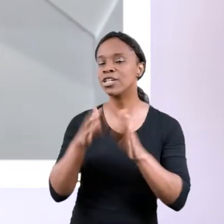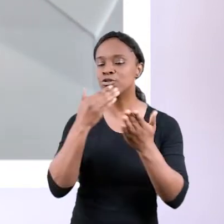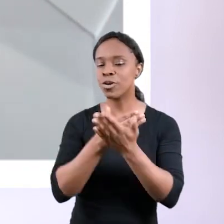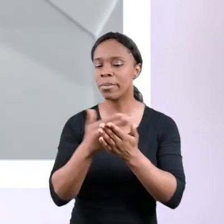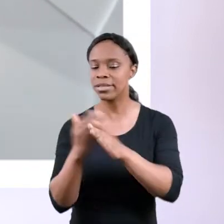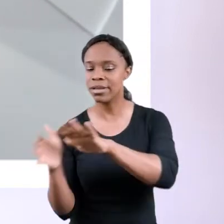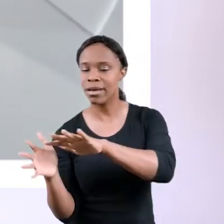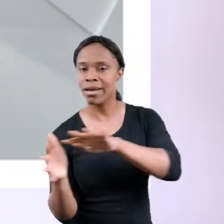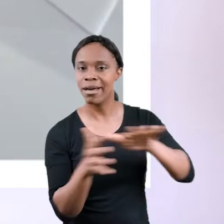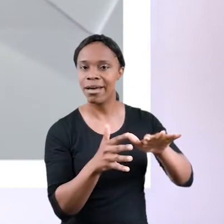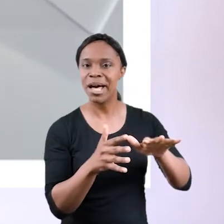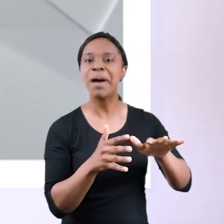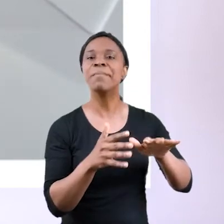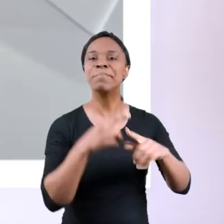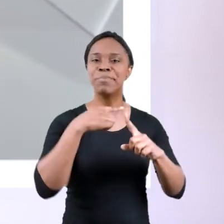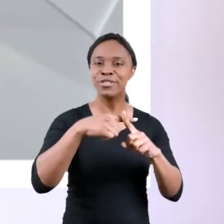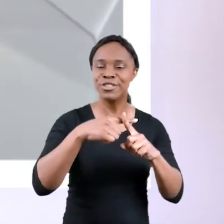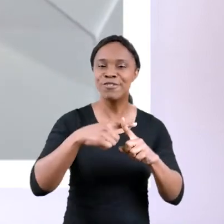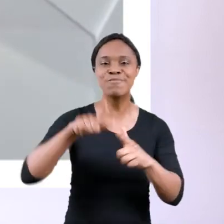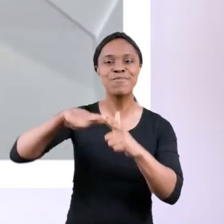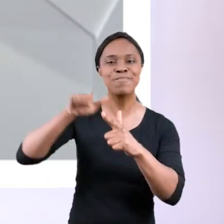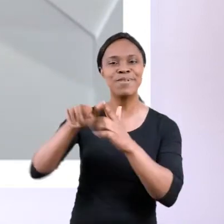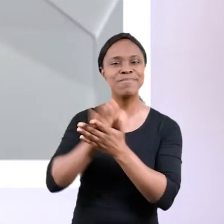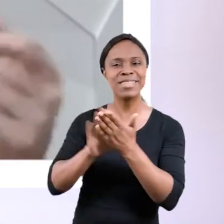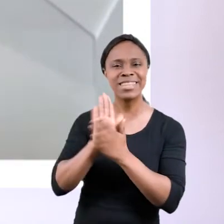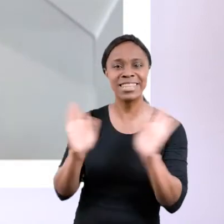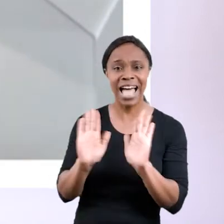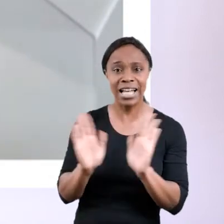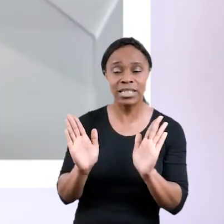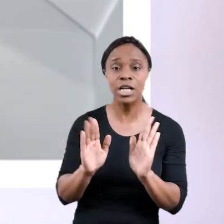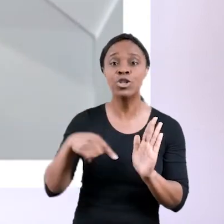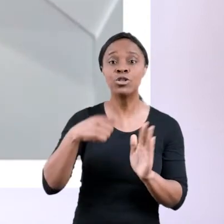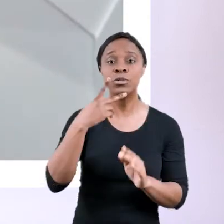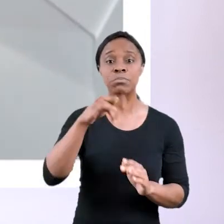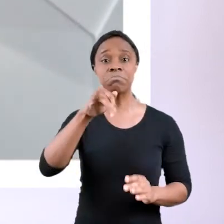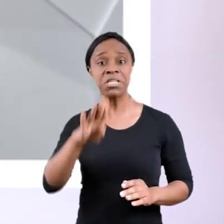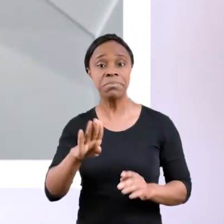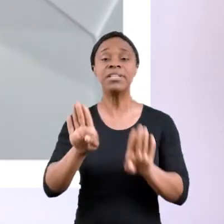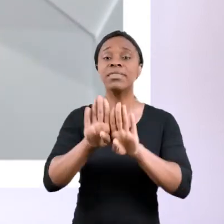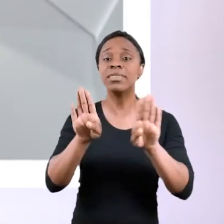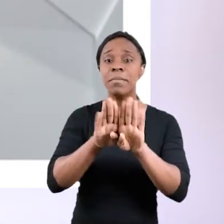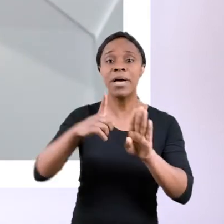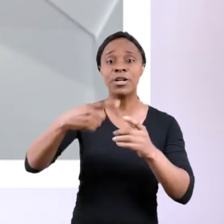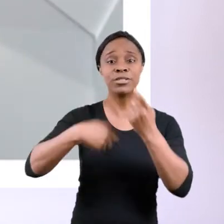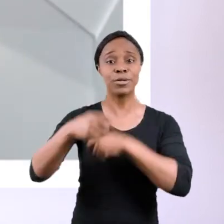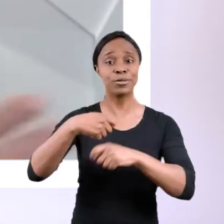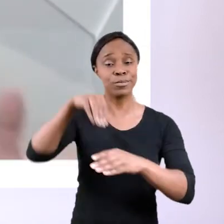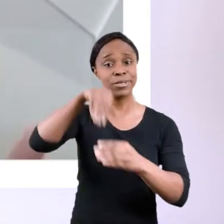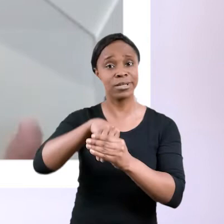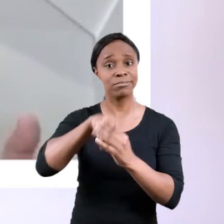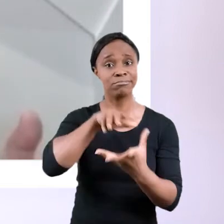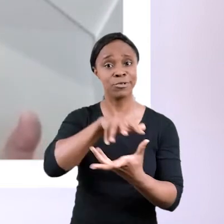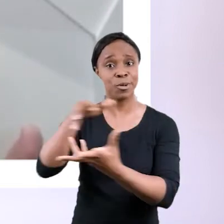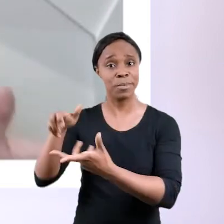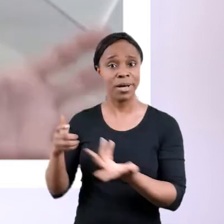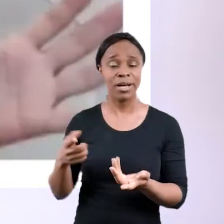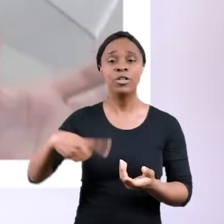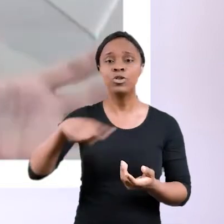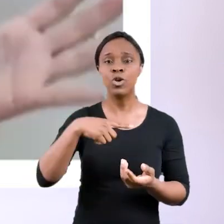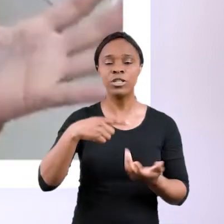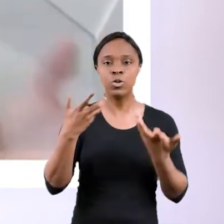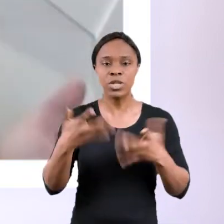impactar positivamente não apenas o nosso PIB interno, mas o nosso país como uma economia global. Quando nós deixamos de